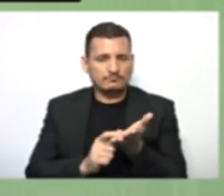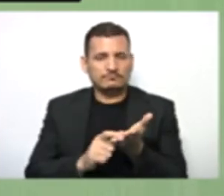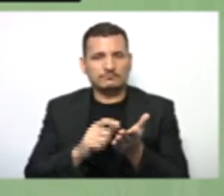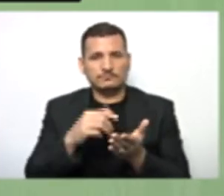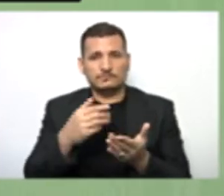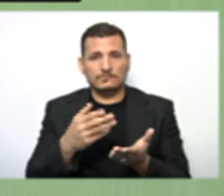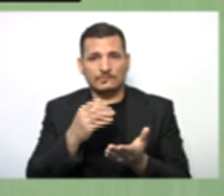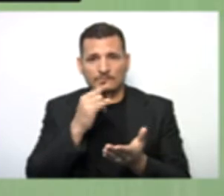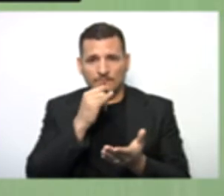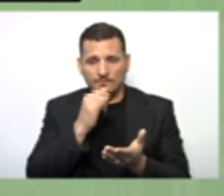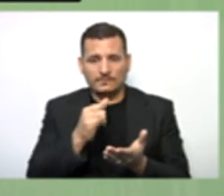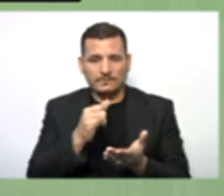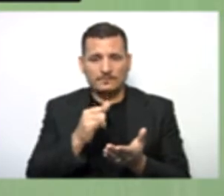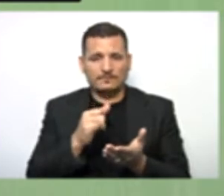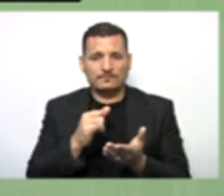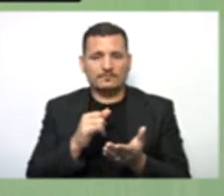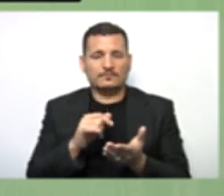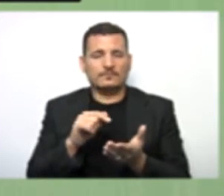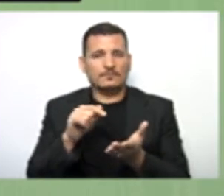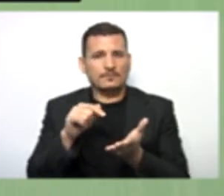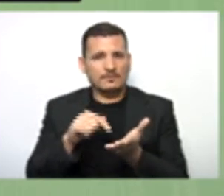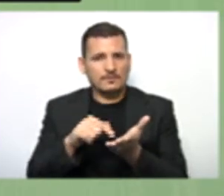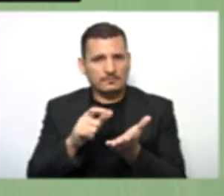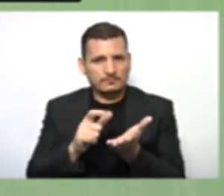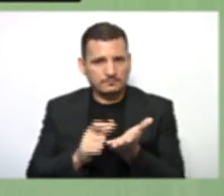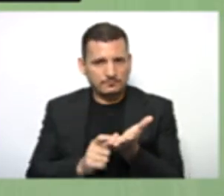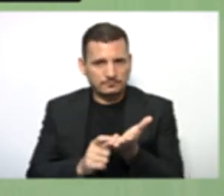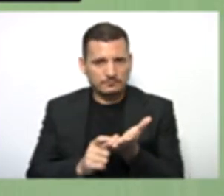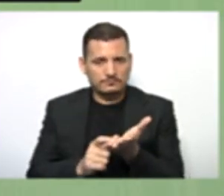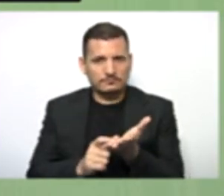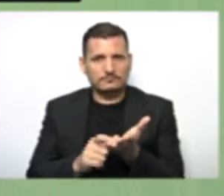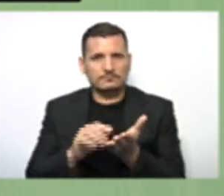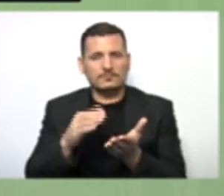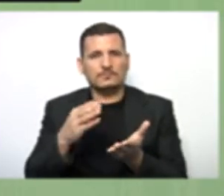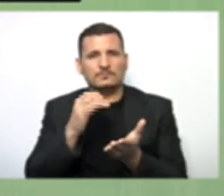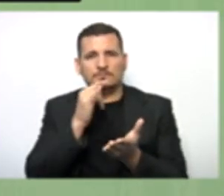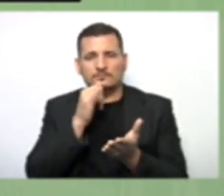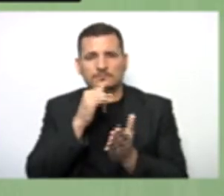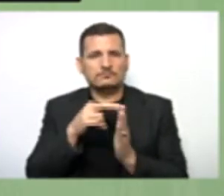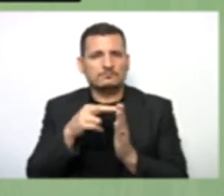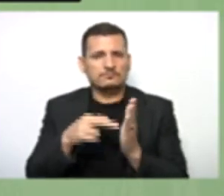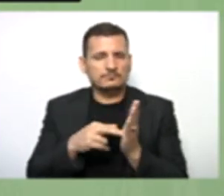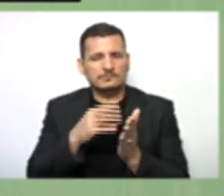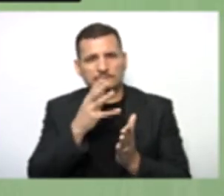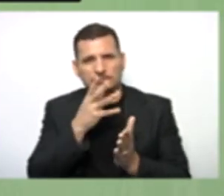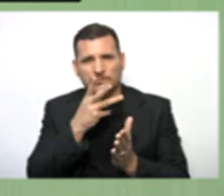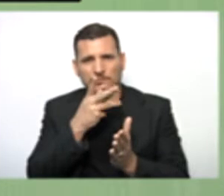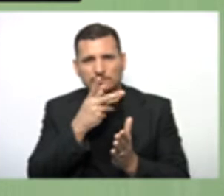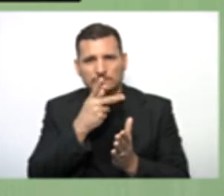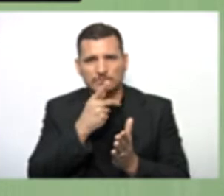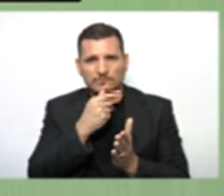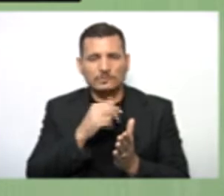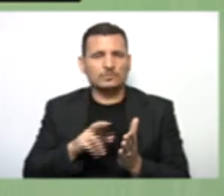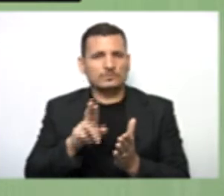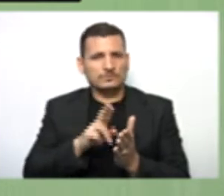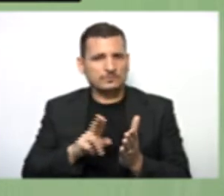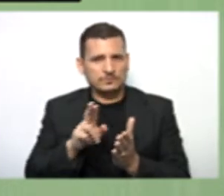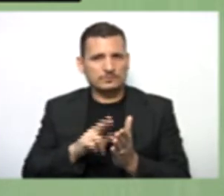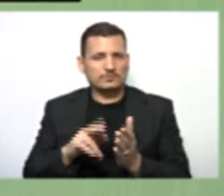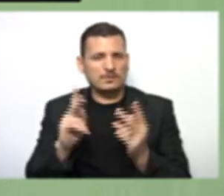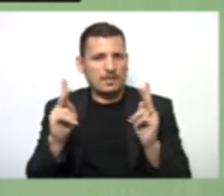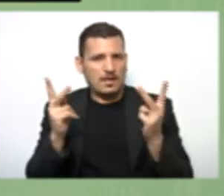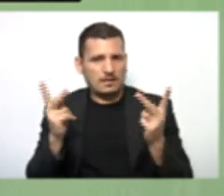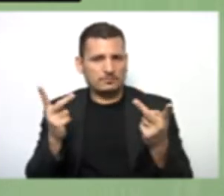fica sendo executado aqui no processador, só que digamos que é uma instrução que demora muito, que utiliza muito recursos.